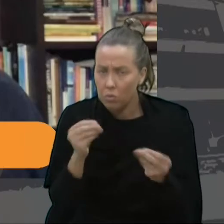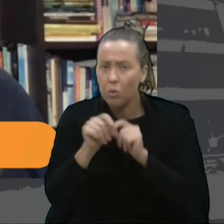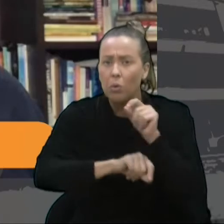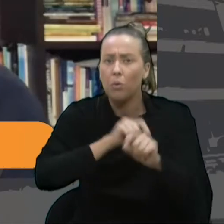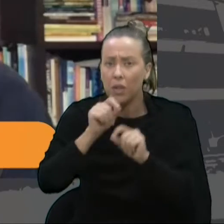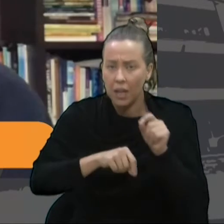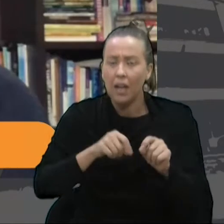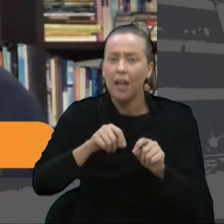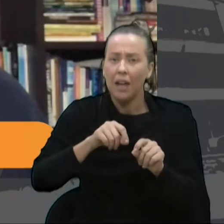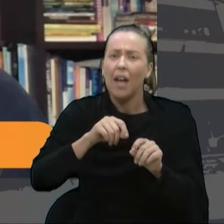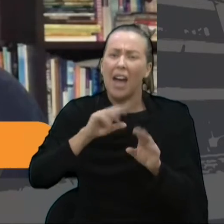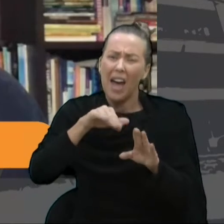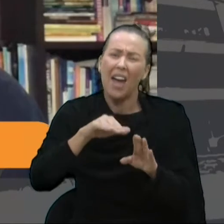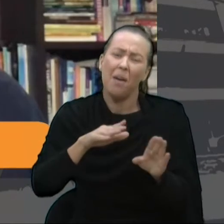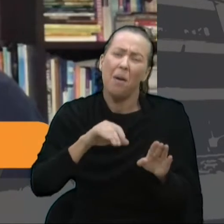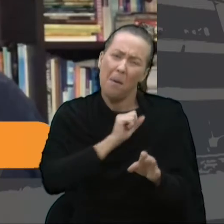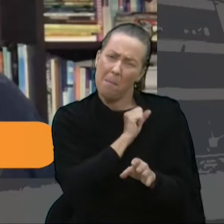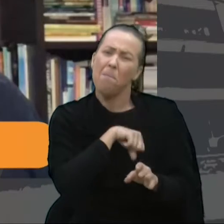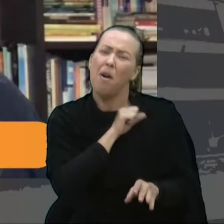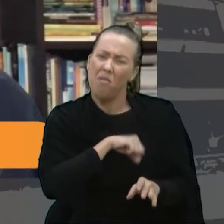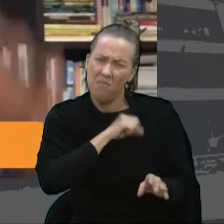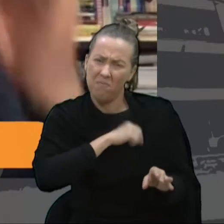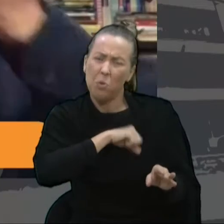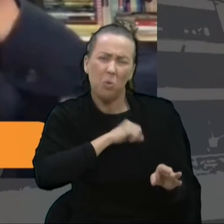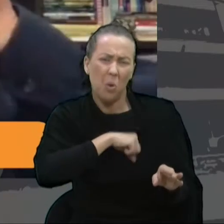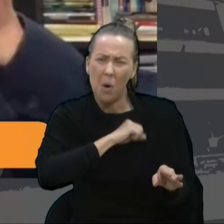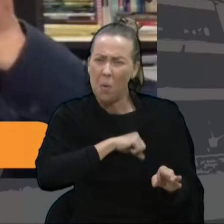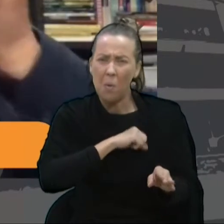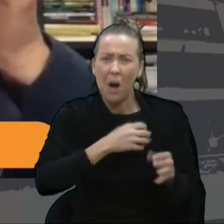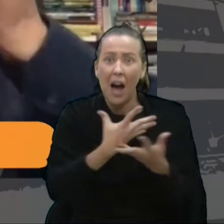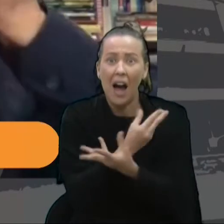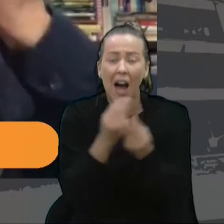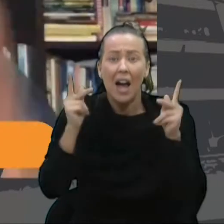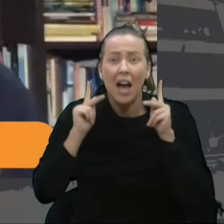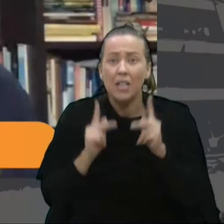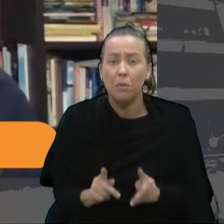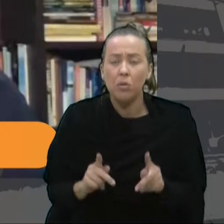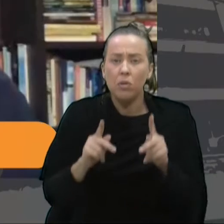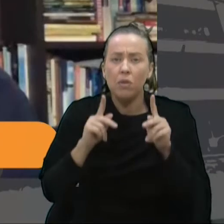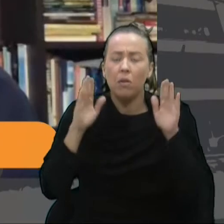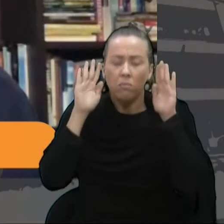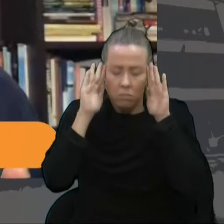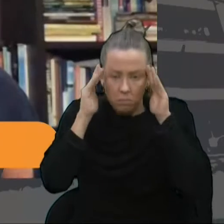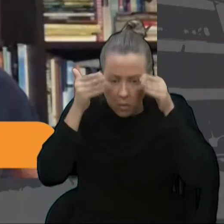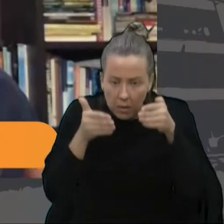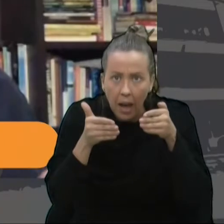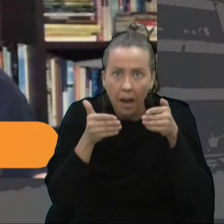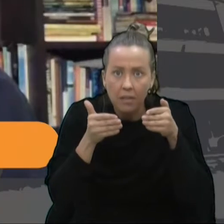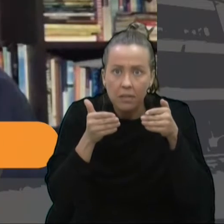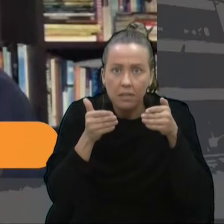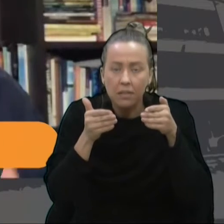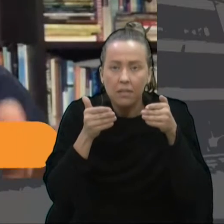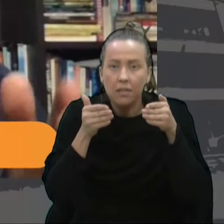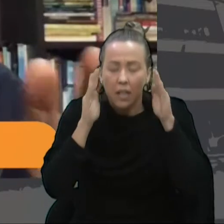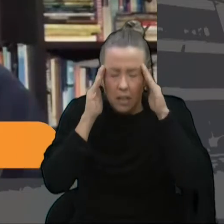essa crueldade, eu chamo de crueldade, que faz as pessoas ficarem cegas